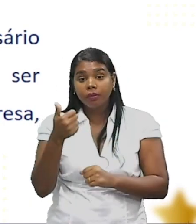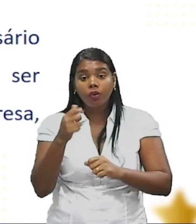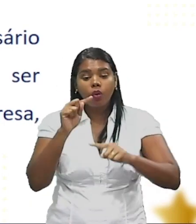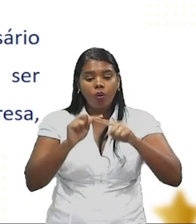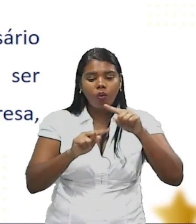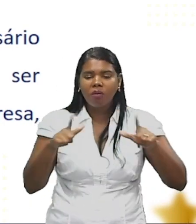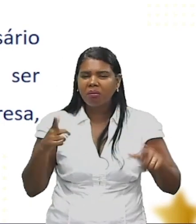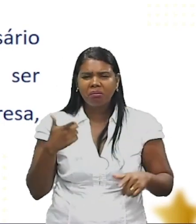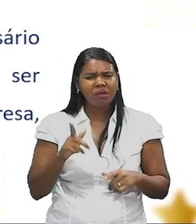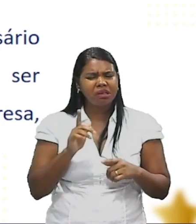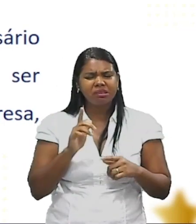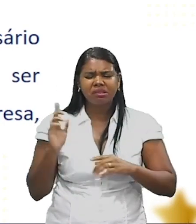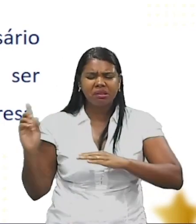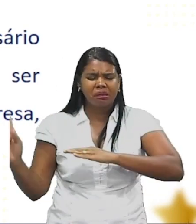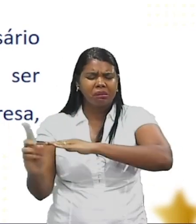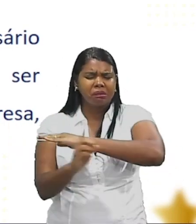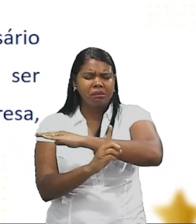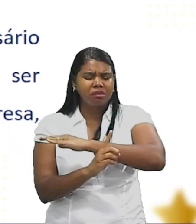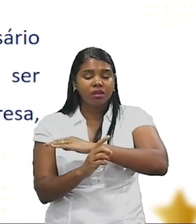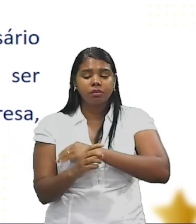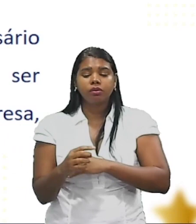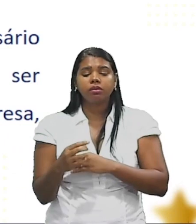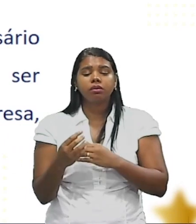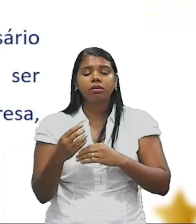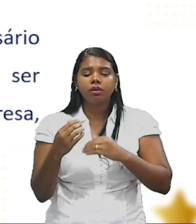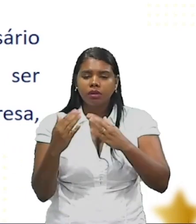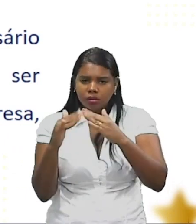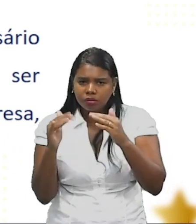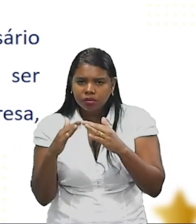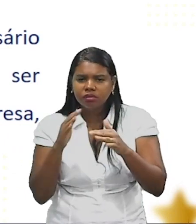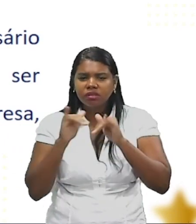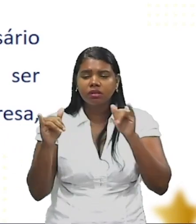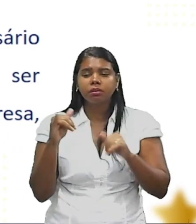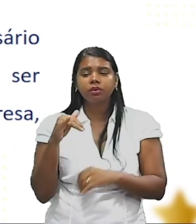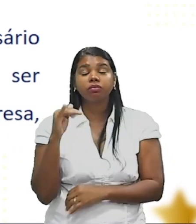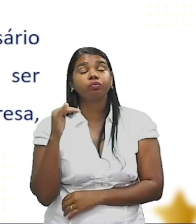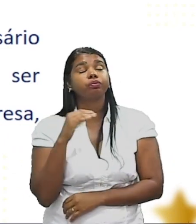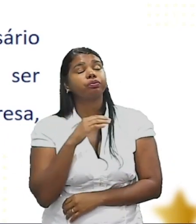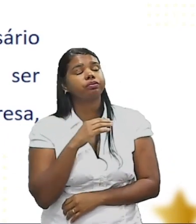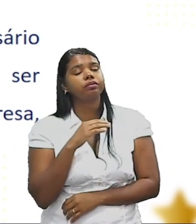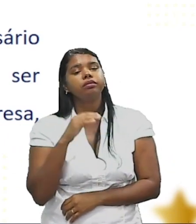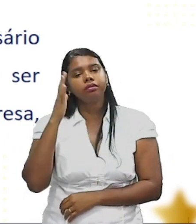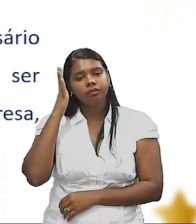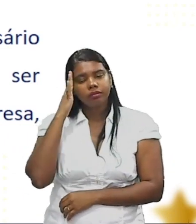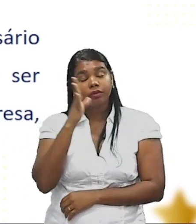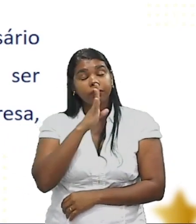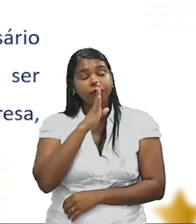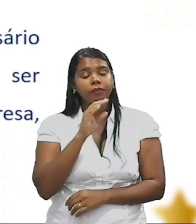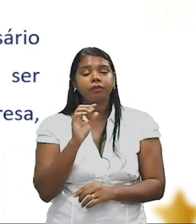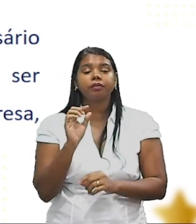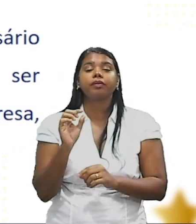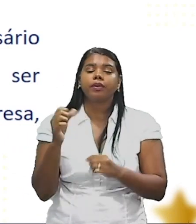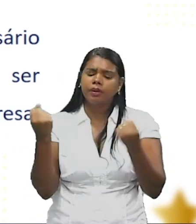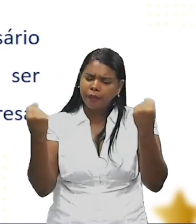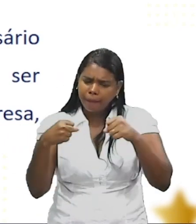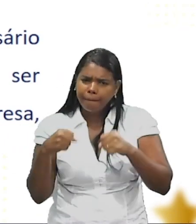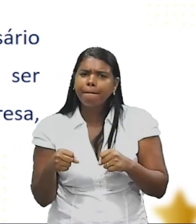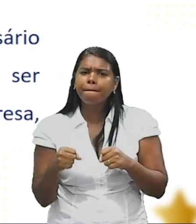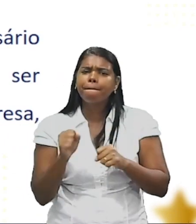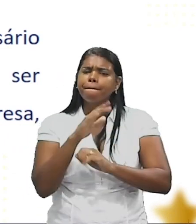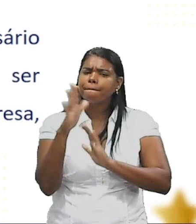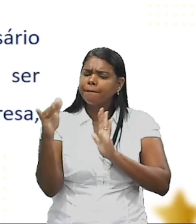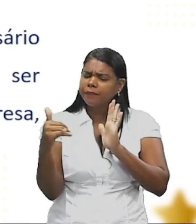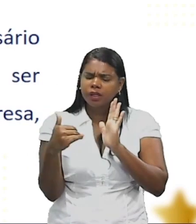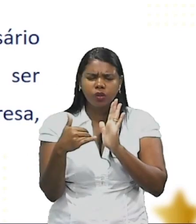não atendeu adequadamente um cliente que pediu informações. Então, na prática da qualidade, a gente tem que levar em consideração todos